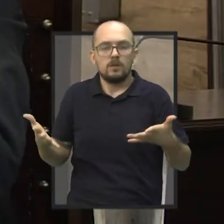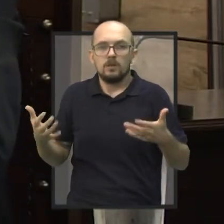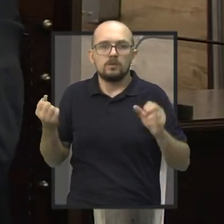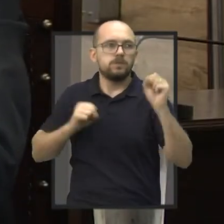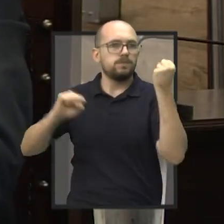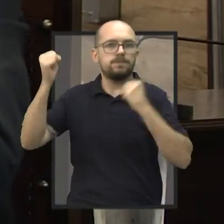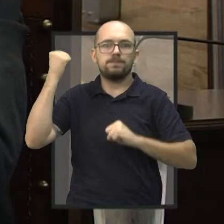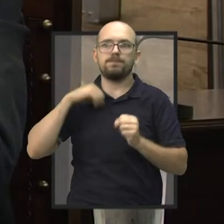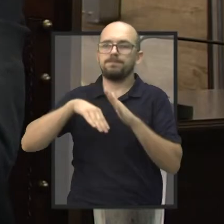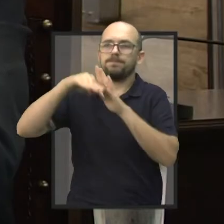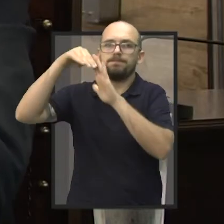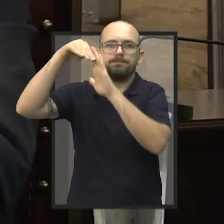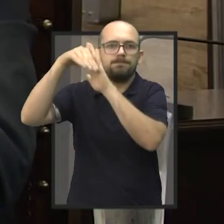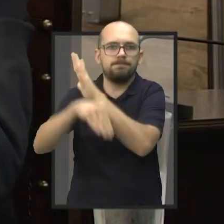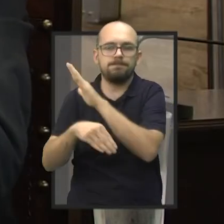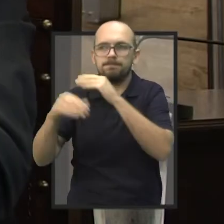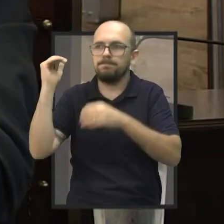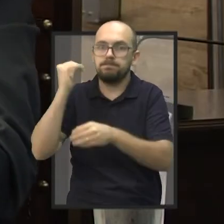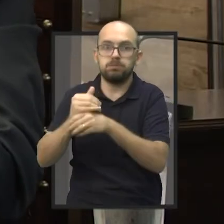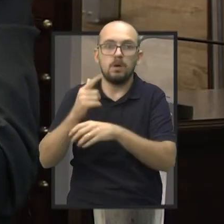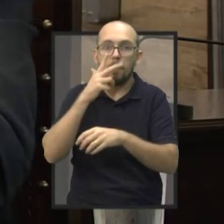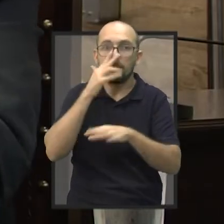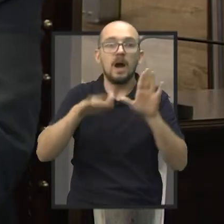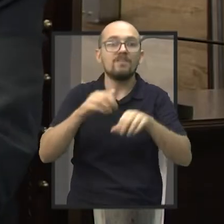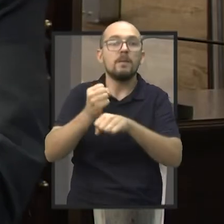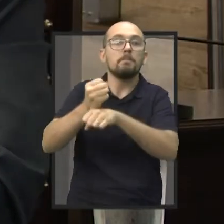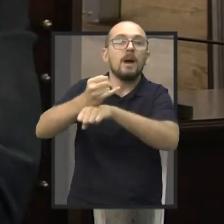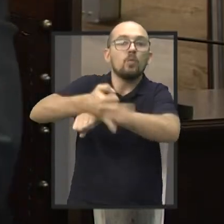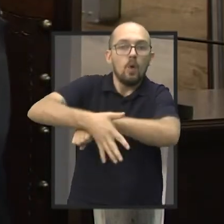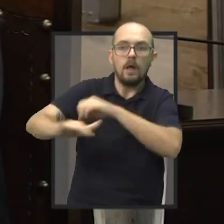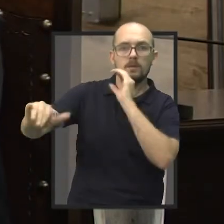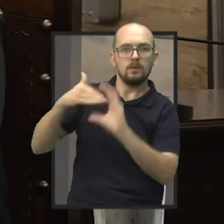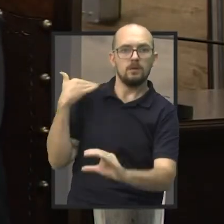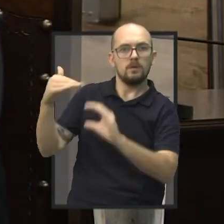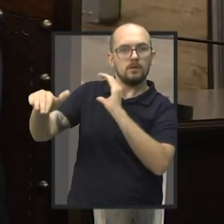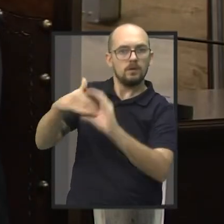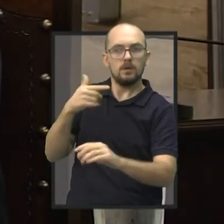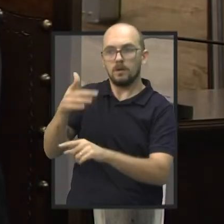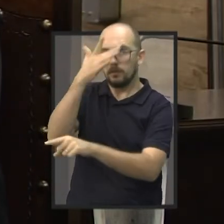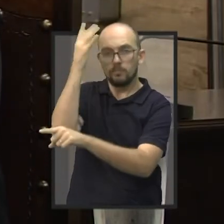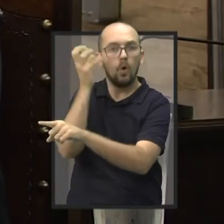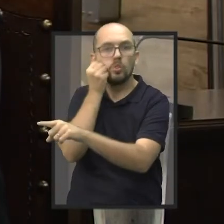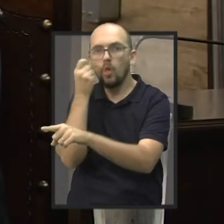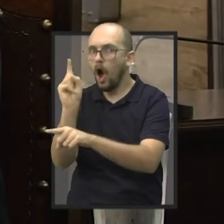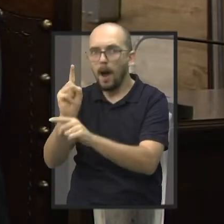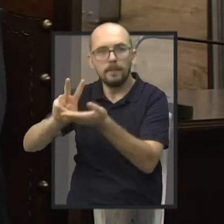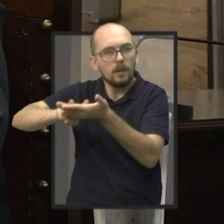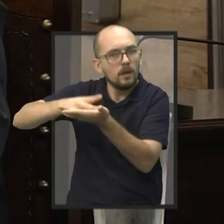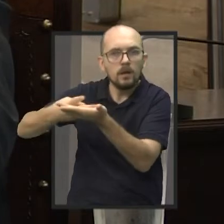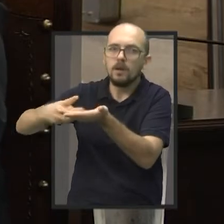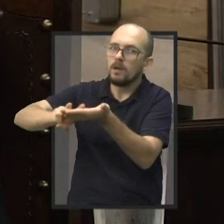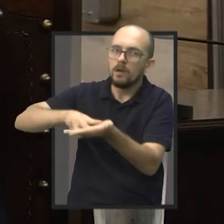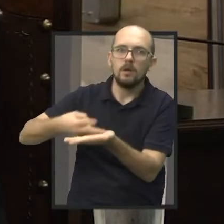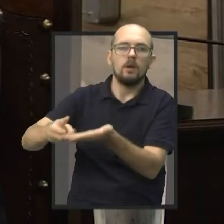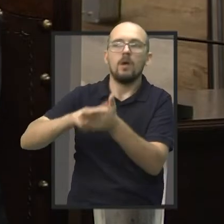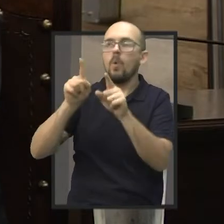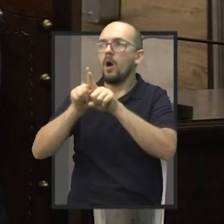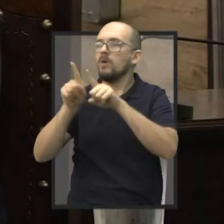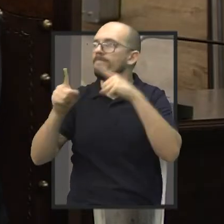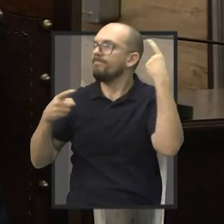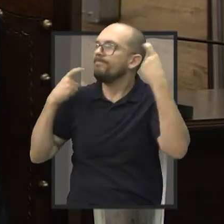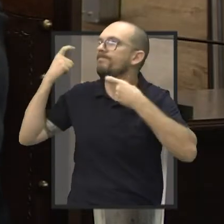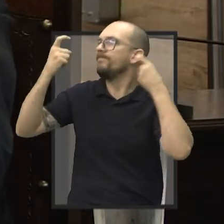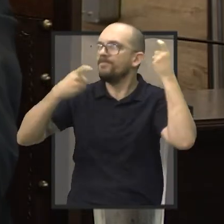Eu percebo que eu recebo mensagens de madrugada, ou seja, a pessoa não está dormindo, Ângela. A situação é complicadíssima. Ela está